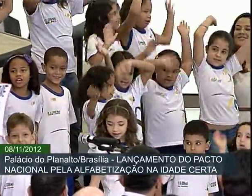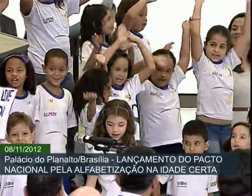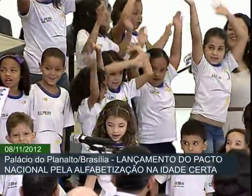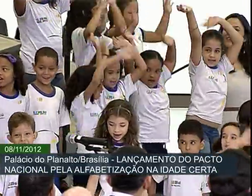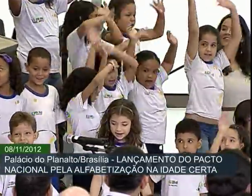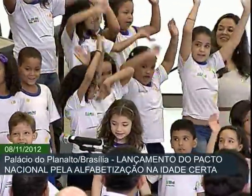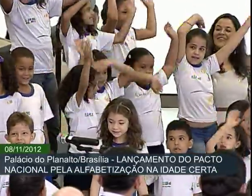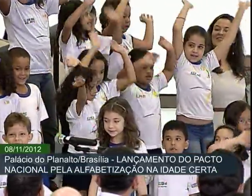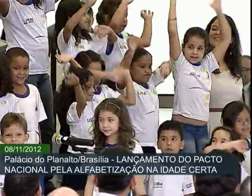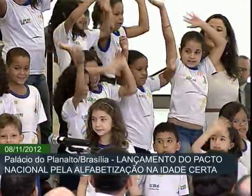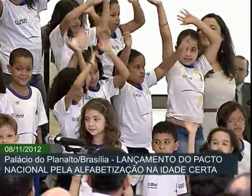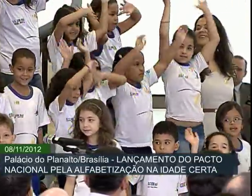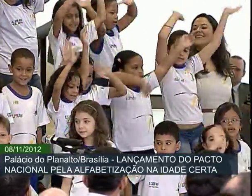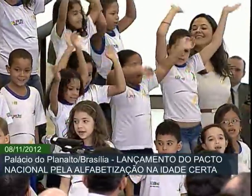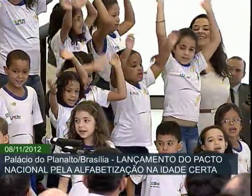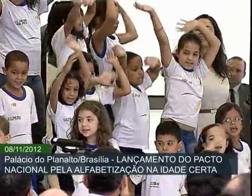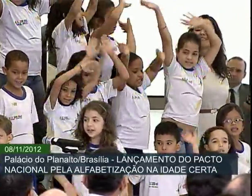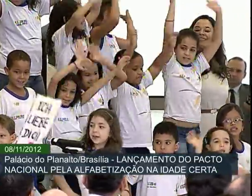Diz o inglês